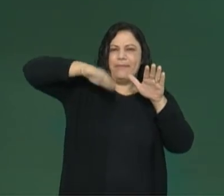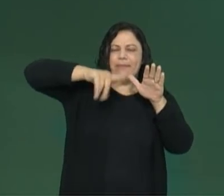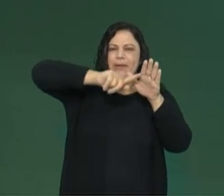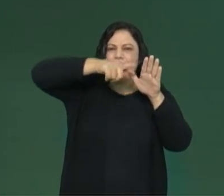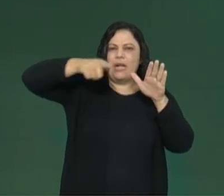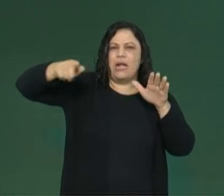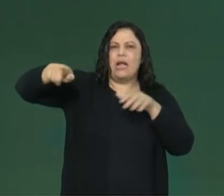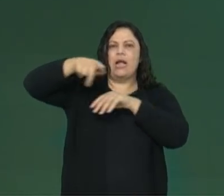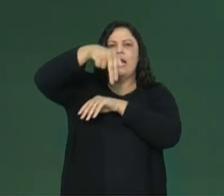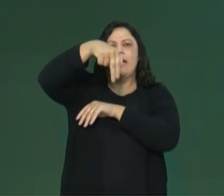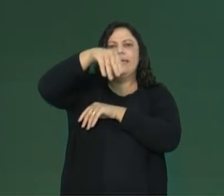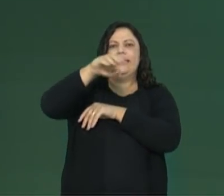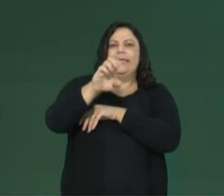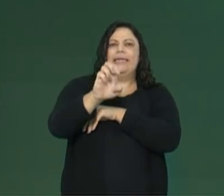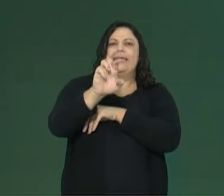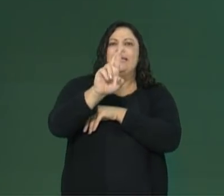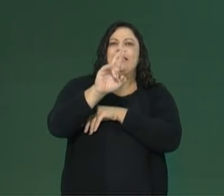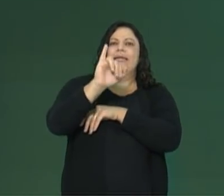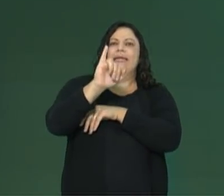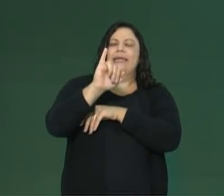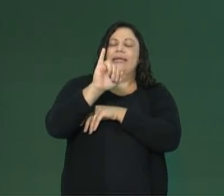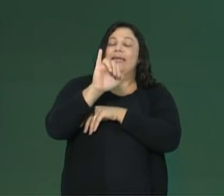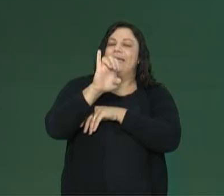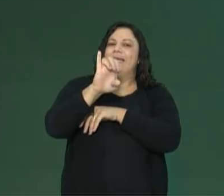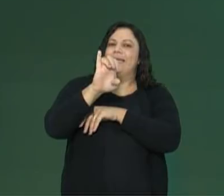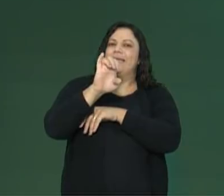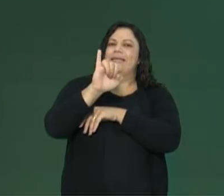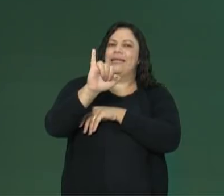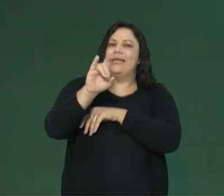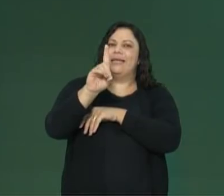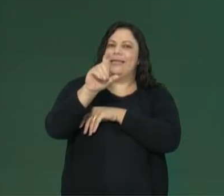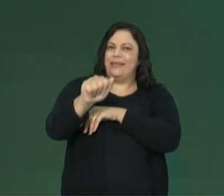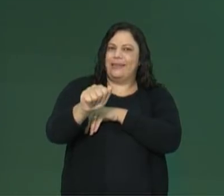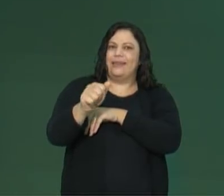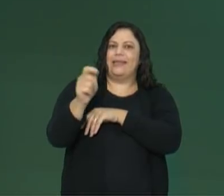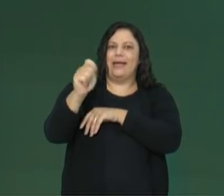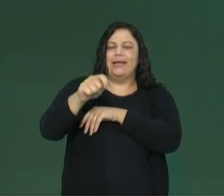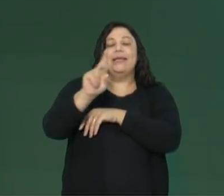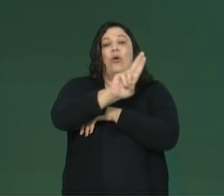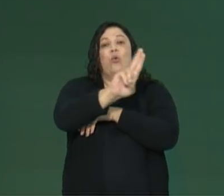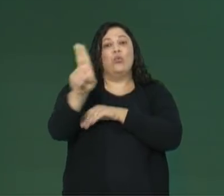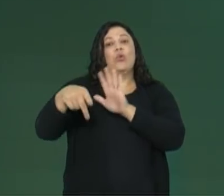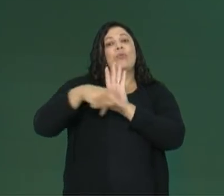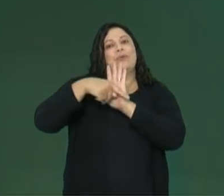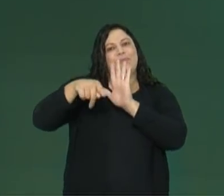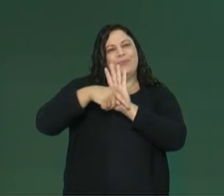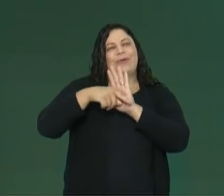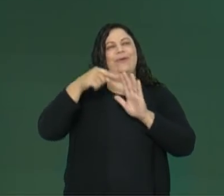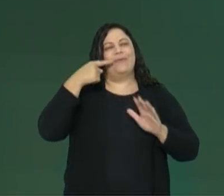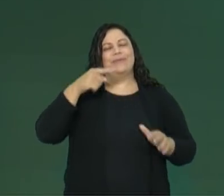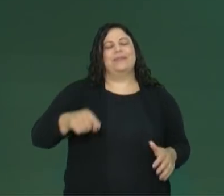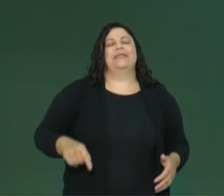será que tinha muito nereis lá? Não sei. Não sei o motivo que levou a batizar. Mas vamos lá.